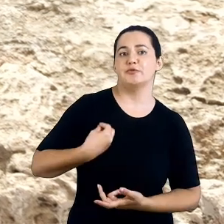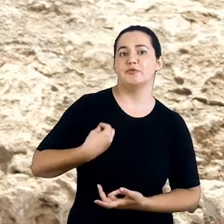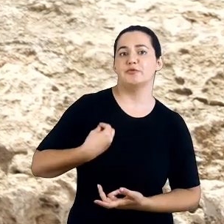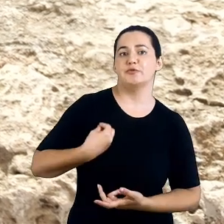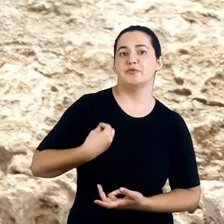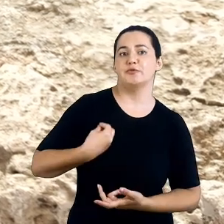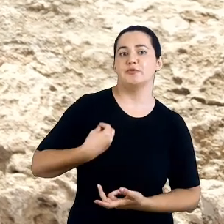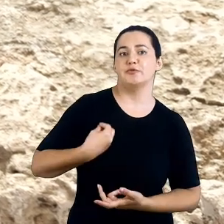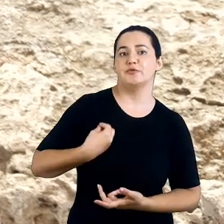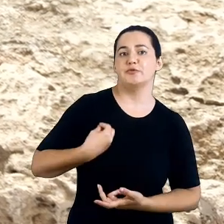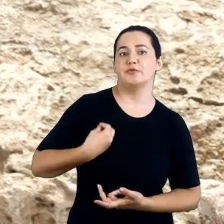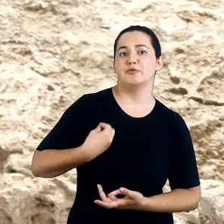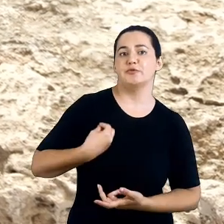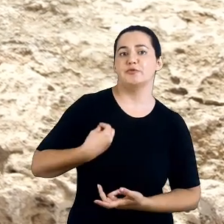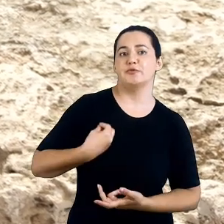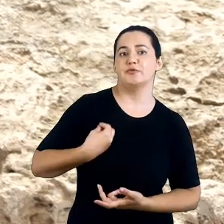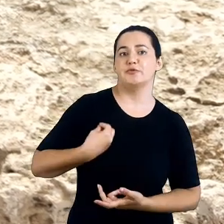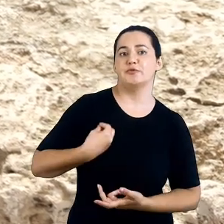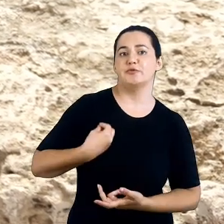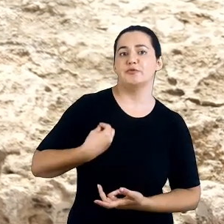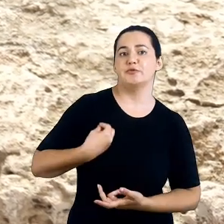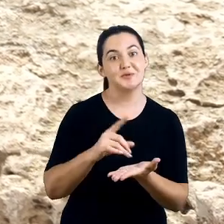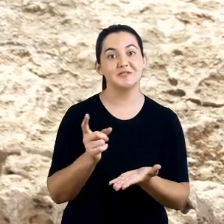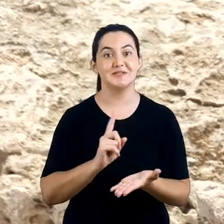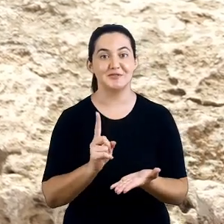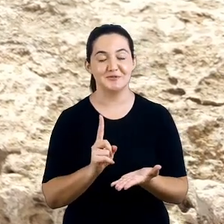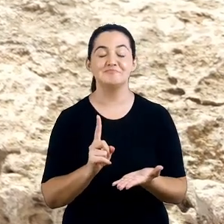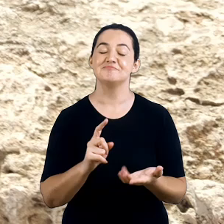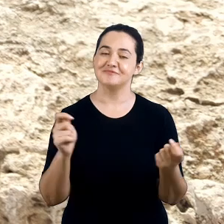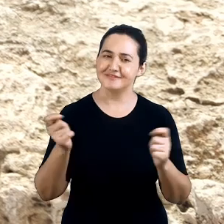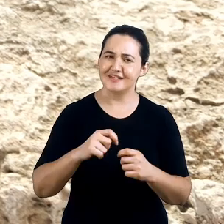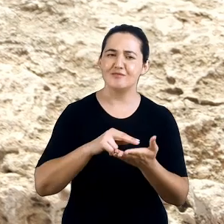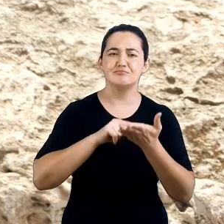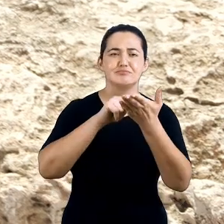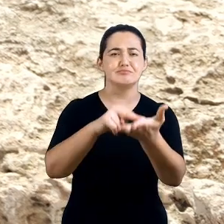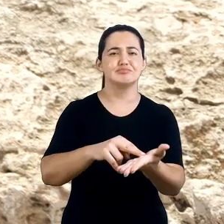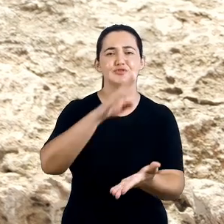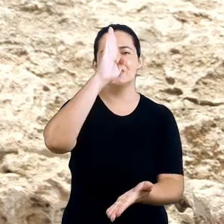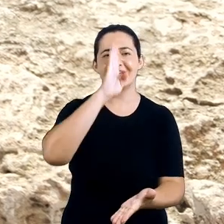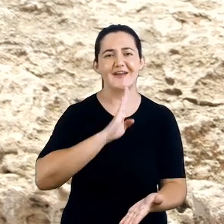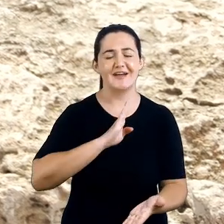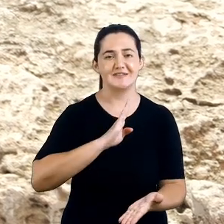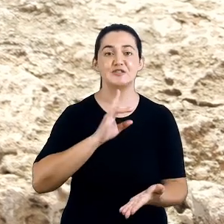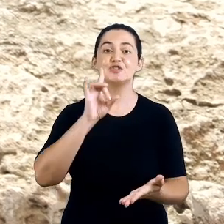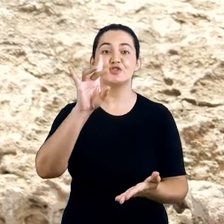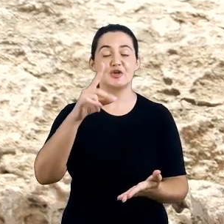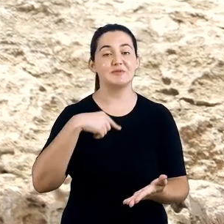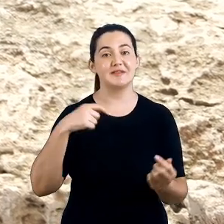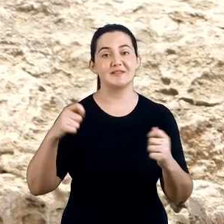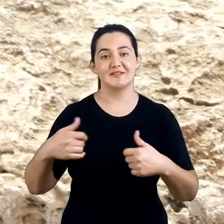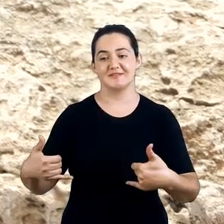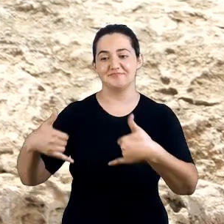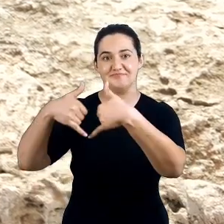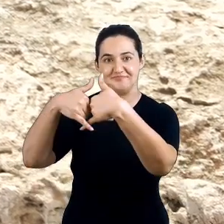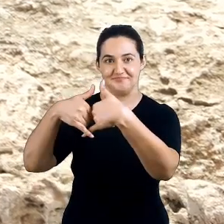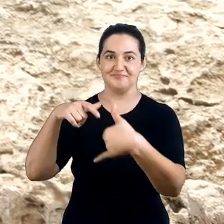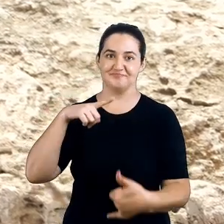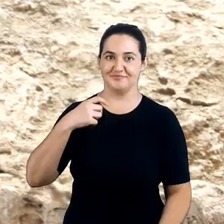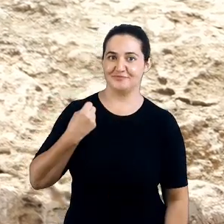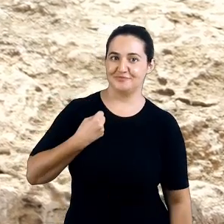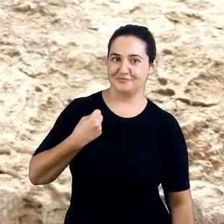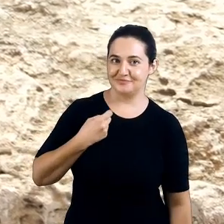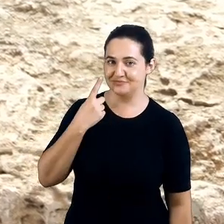histórica da Bíblia e muito mais. E esta revista pode chegar gratuitamente à sua casa. Basta ligar para a gente. 0 operadora